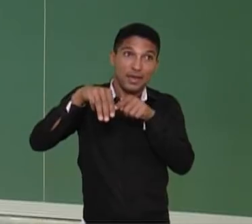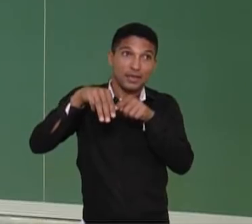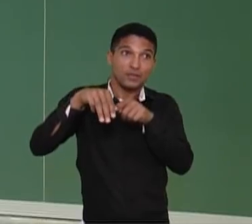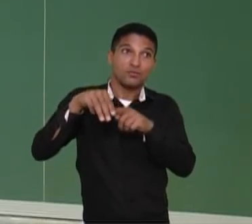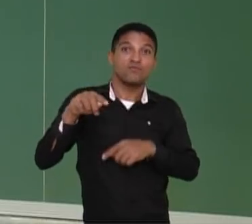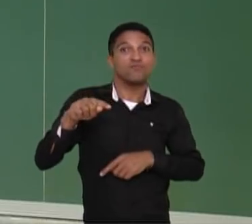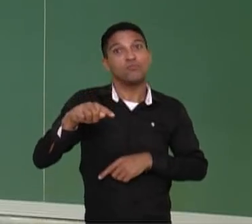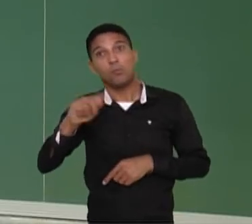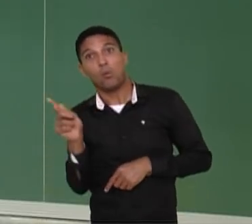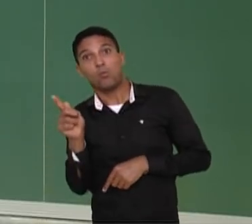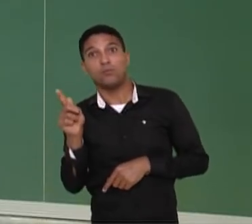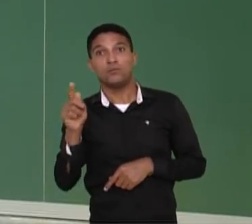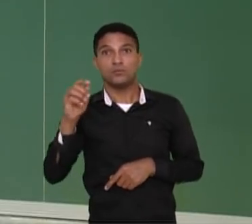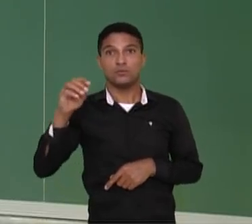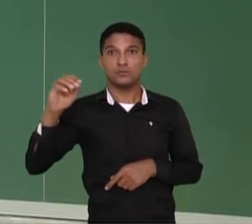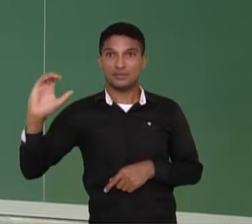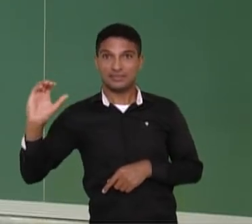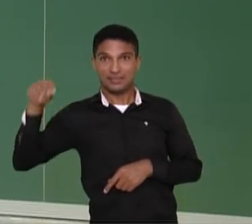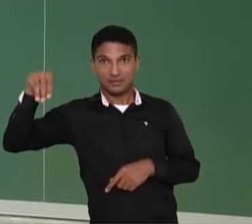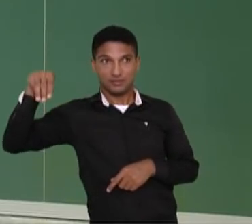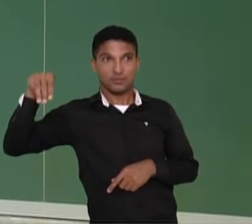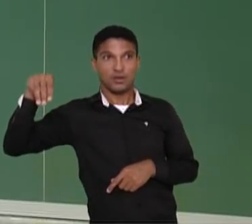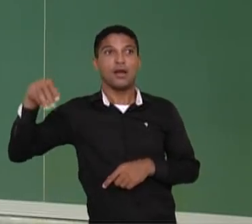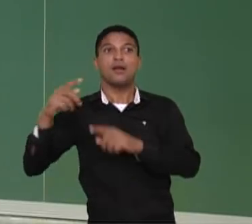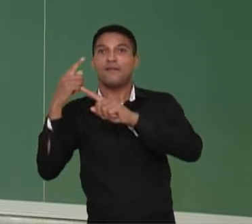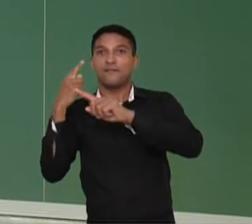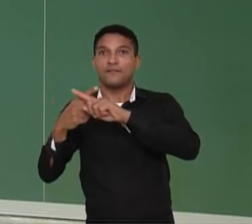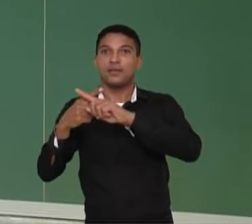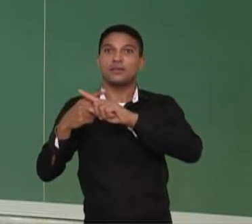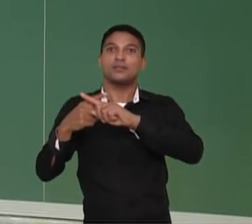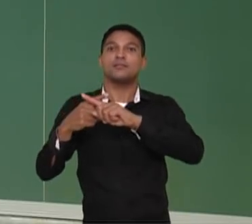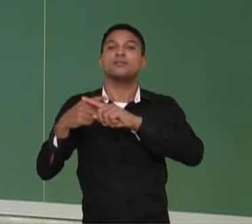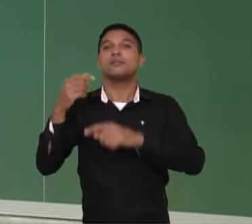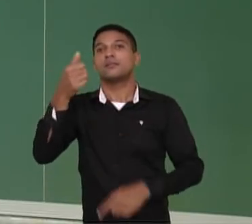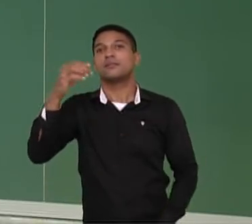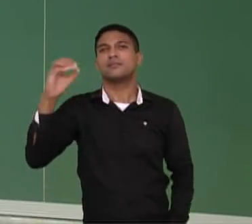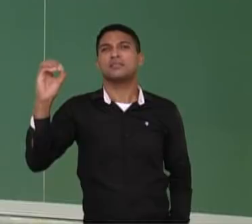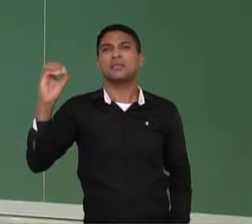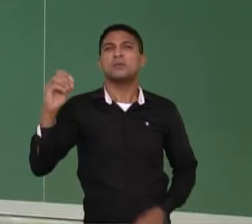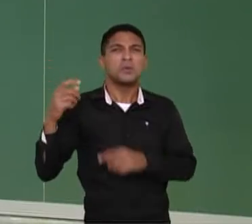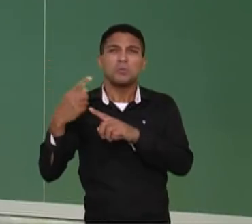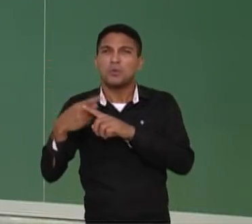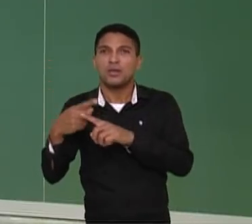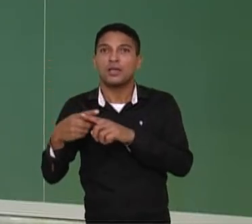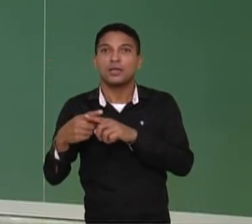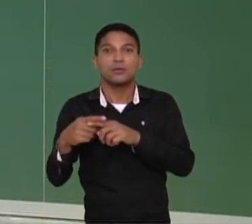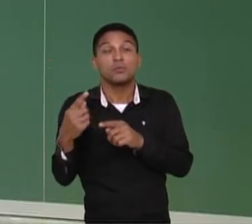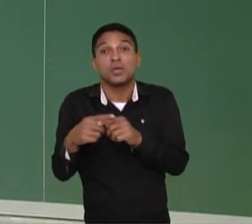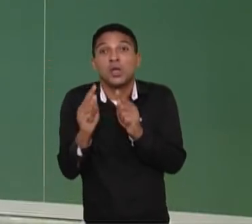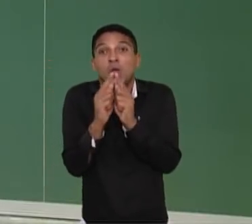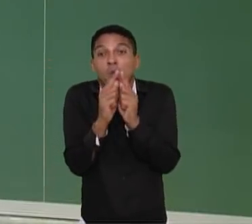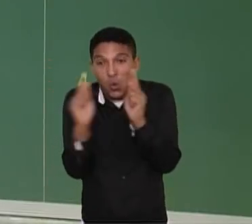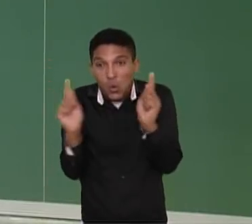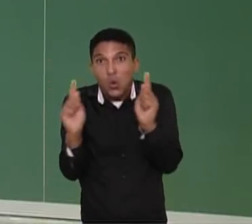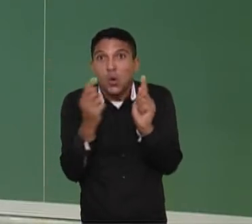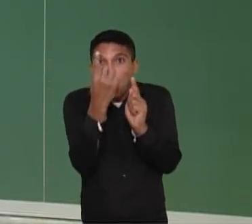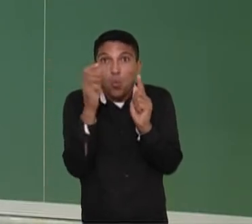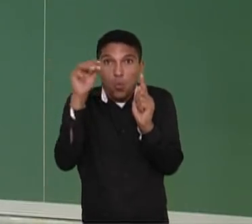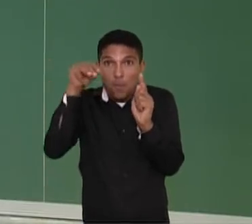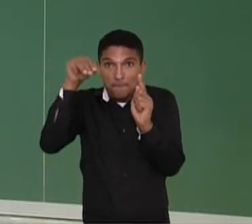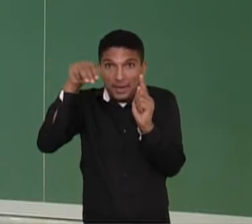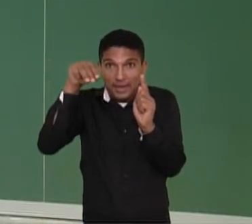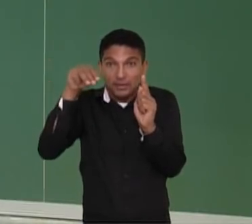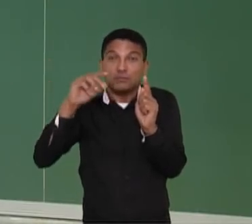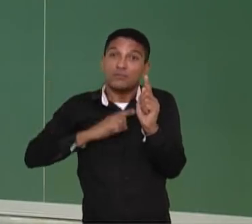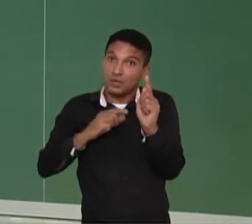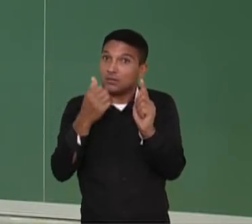100. Por que isso? Porque 1 metro tem 6 centímetros, né? E 1 quilômetro tem 1000 metros. Então,